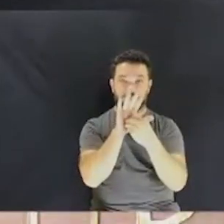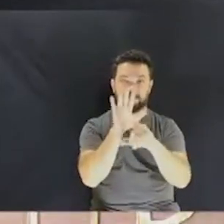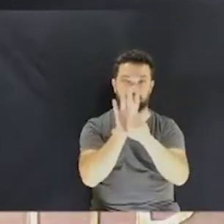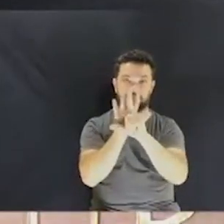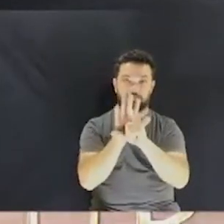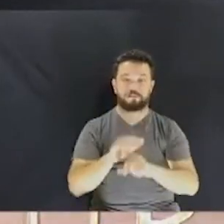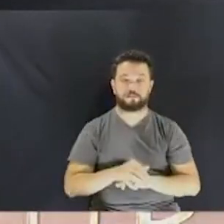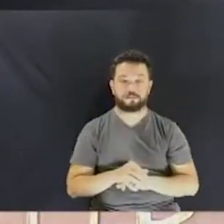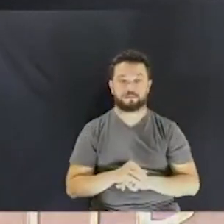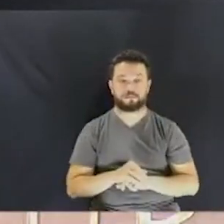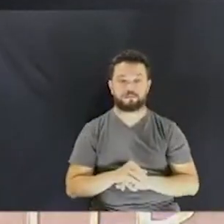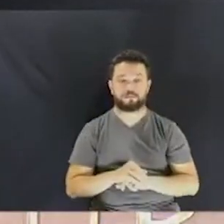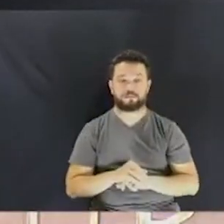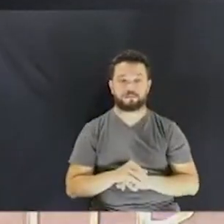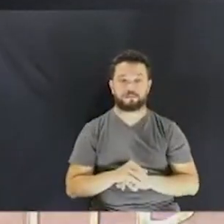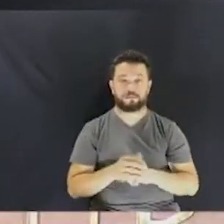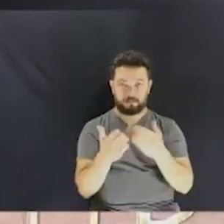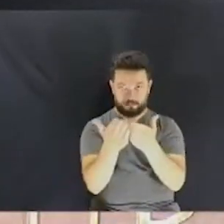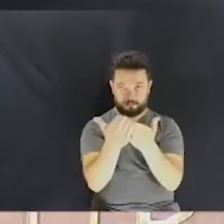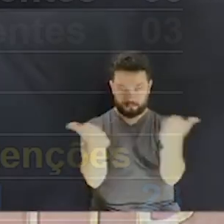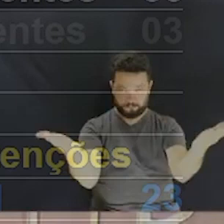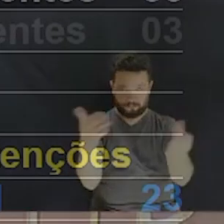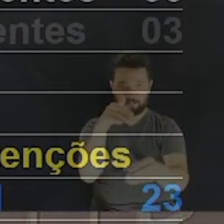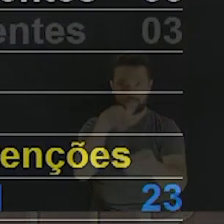03309/2023, da CCJ. Vereadores, vereadoras, manifestem seus votos.